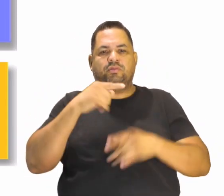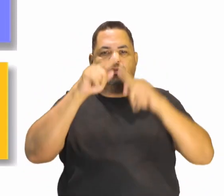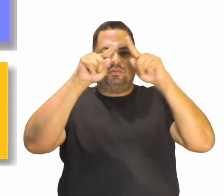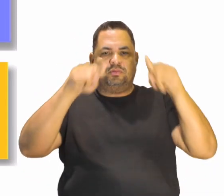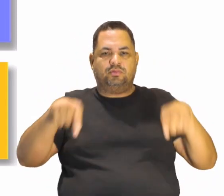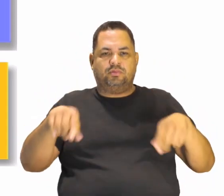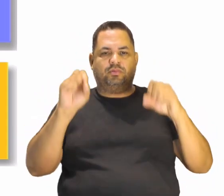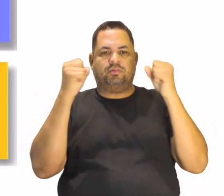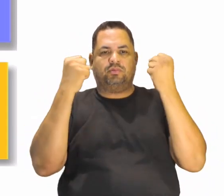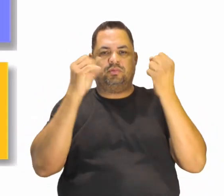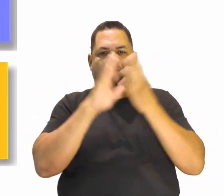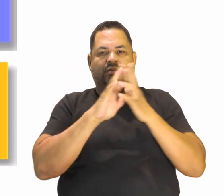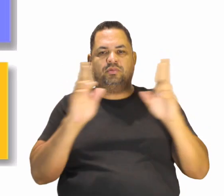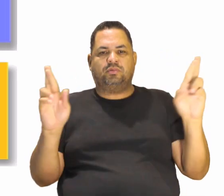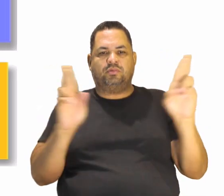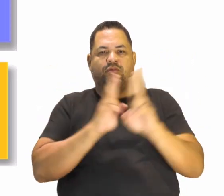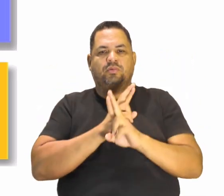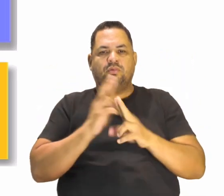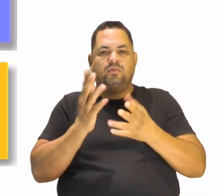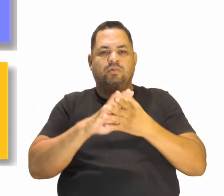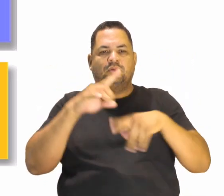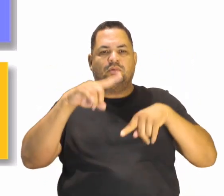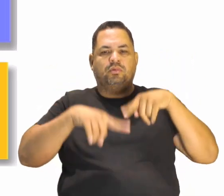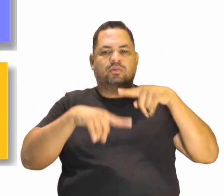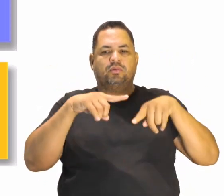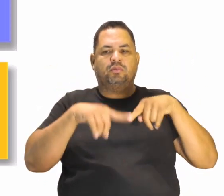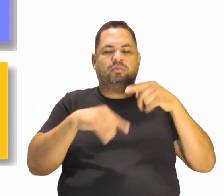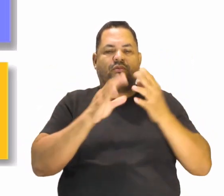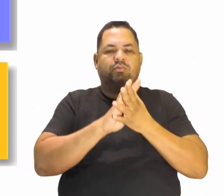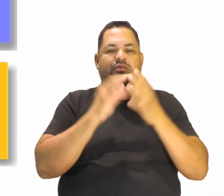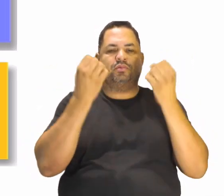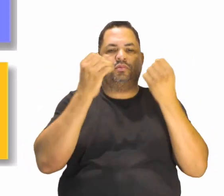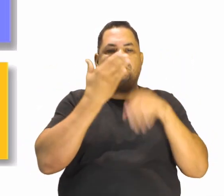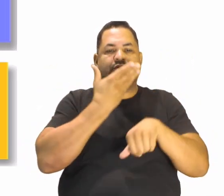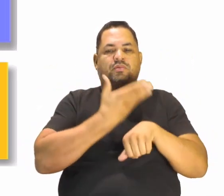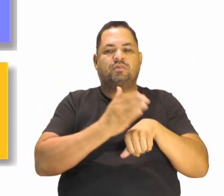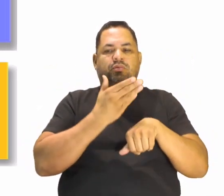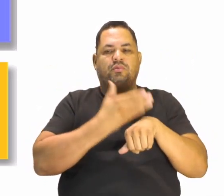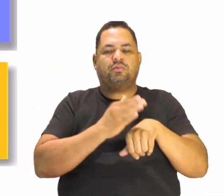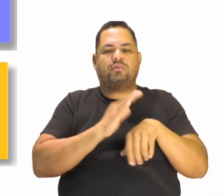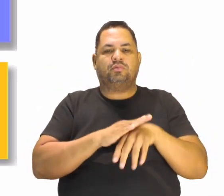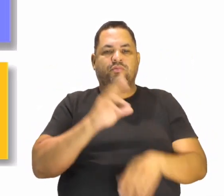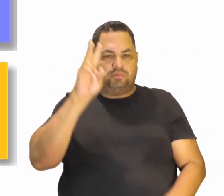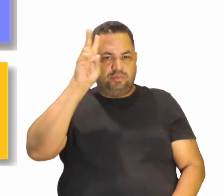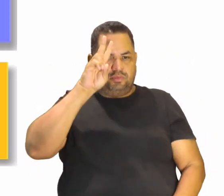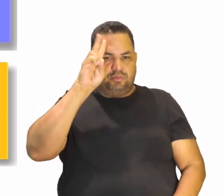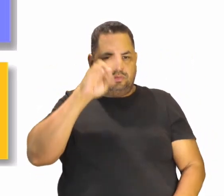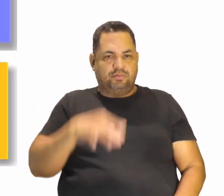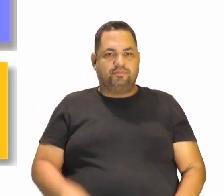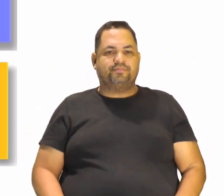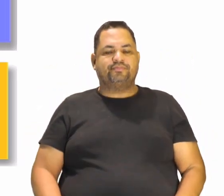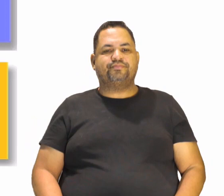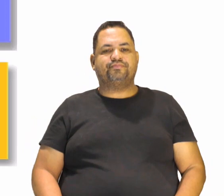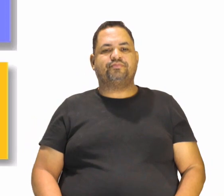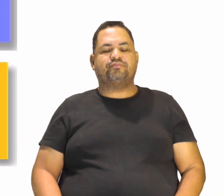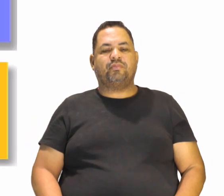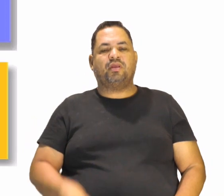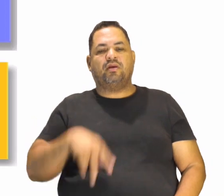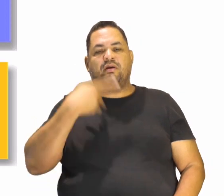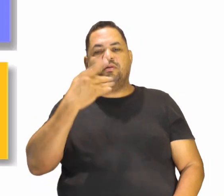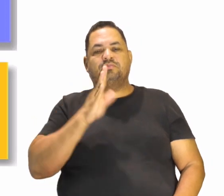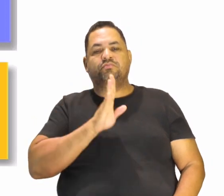atividade física e a sua relação com os componentes de treinamento. Vocês recordam? Pois é. Falamos ainda